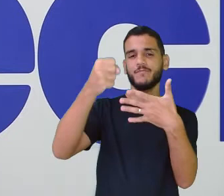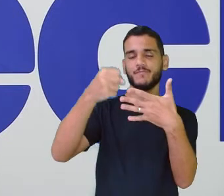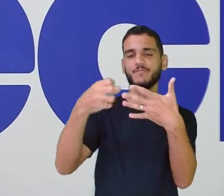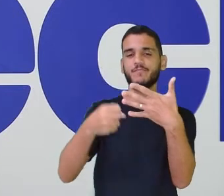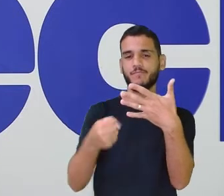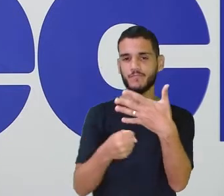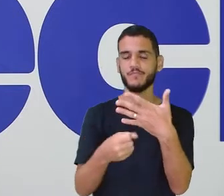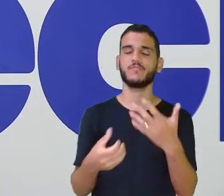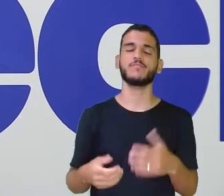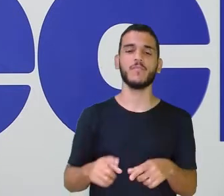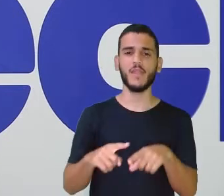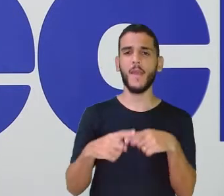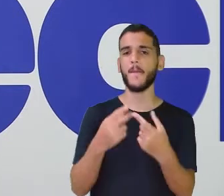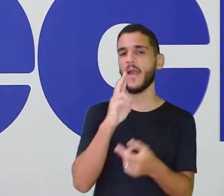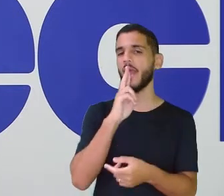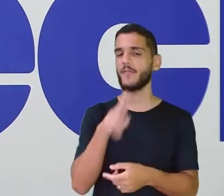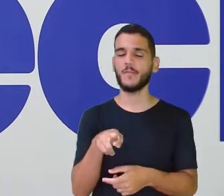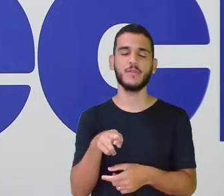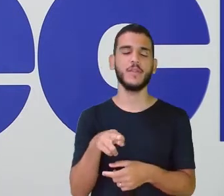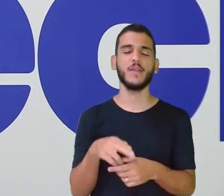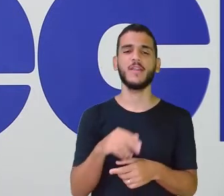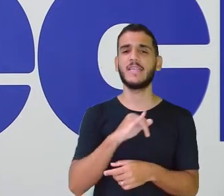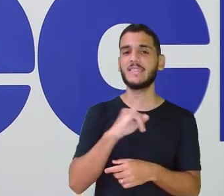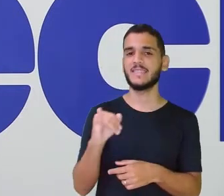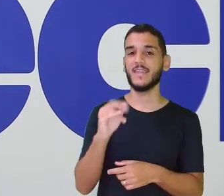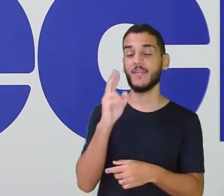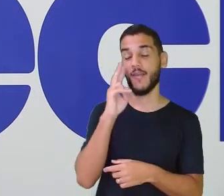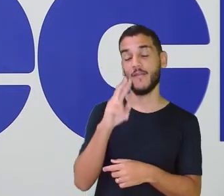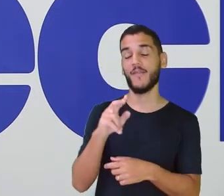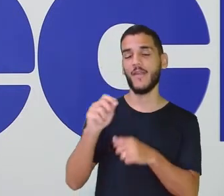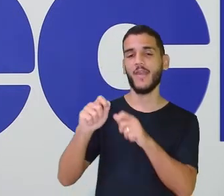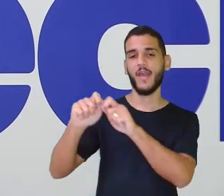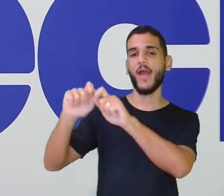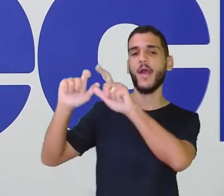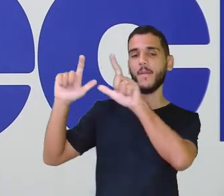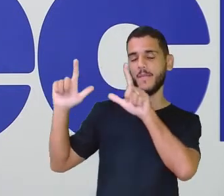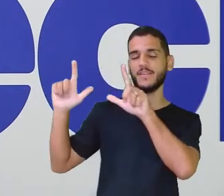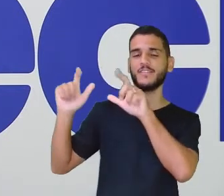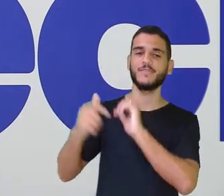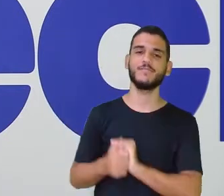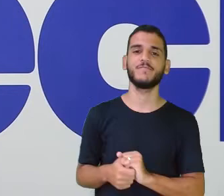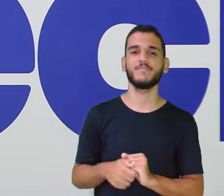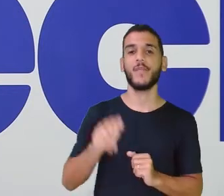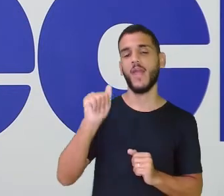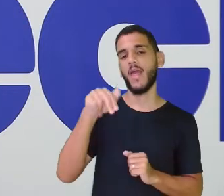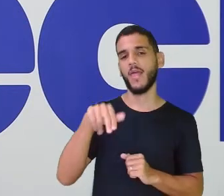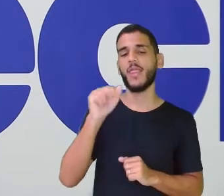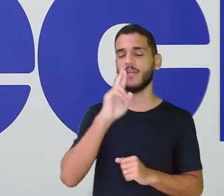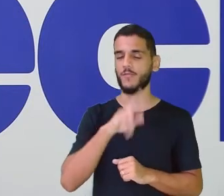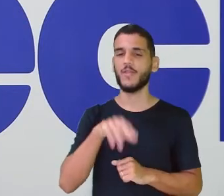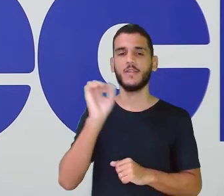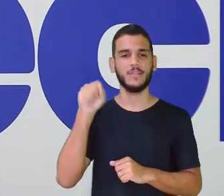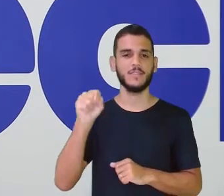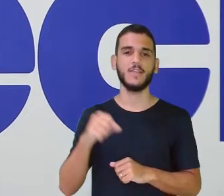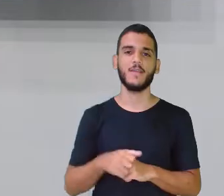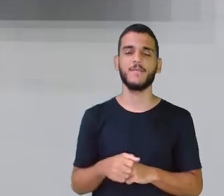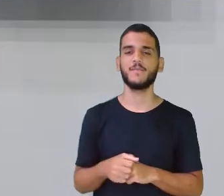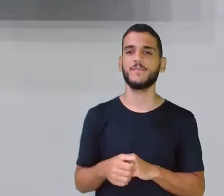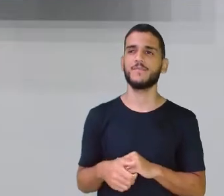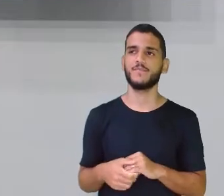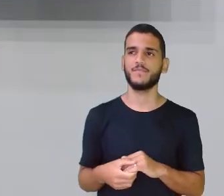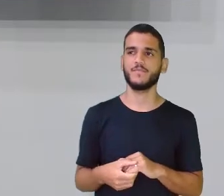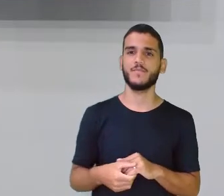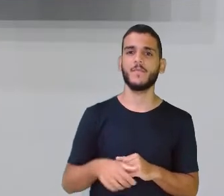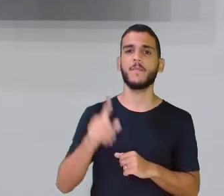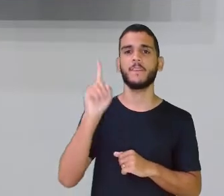não responderam sobre essa questão. Vocês já viram? Ah, a Ana disse que já viu sim essa imagem. Pronto, justamente. Essa aqui, Ana, é